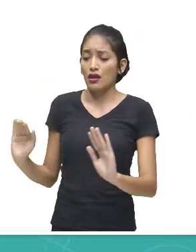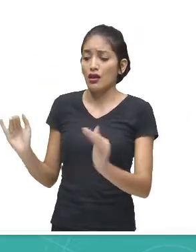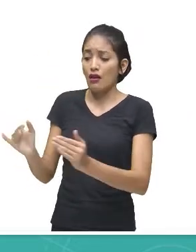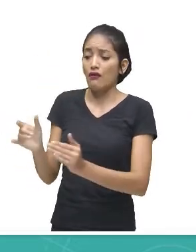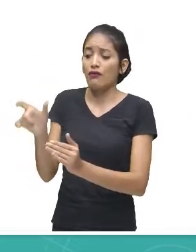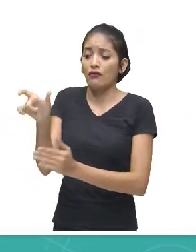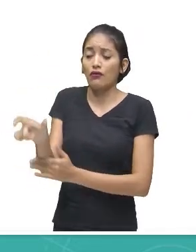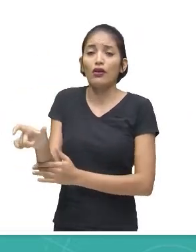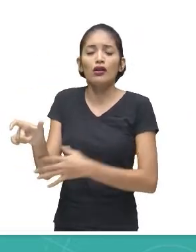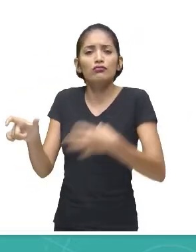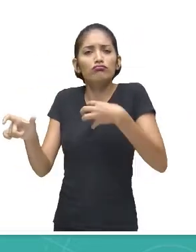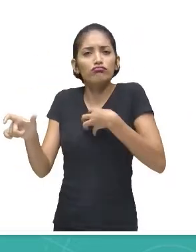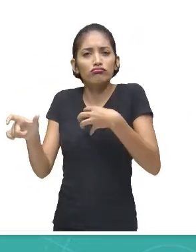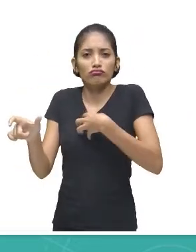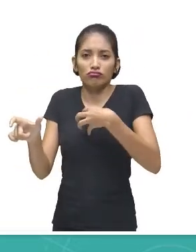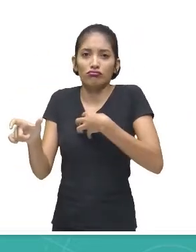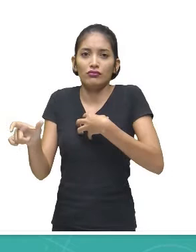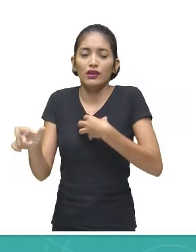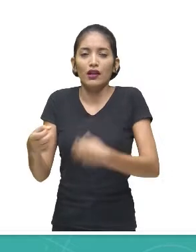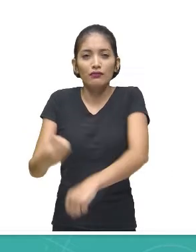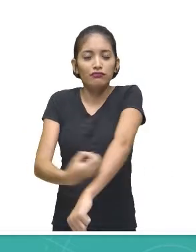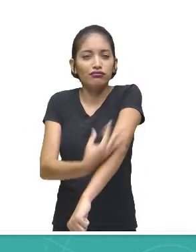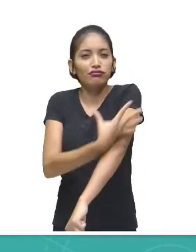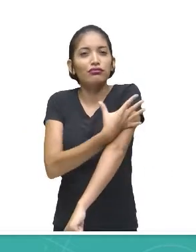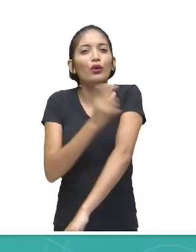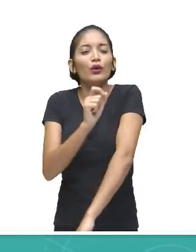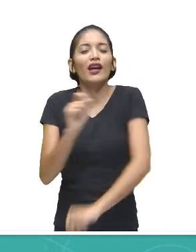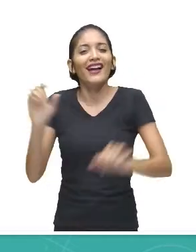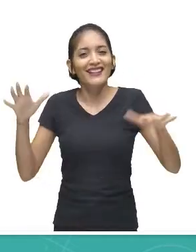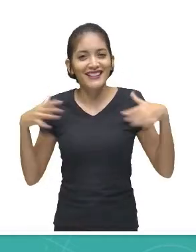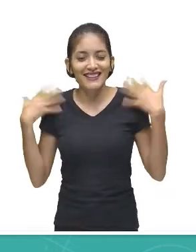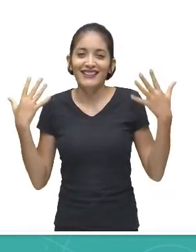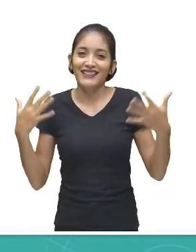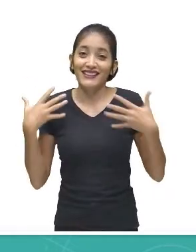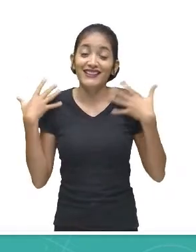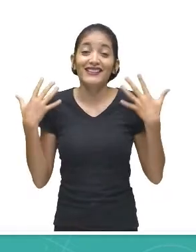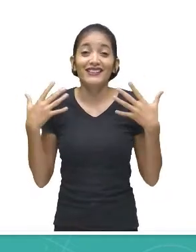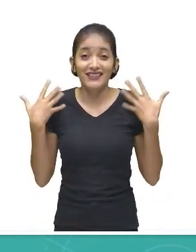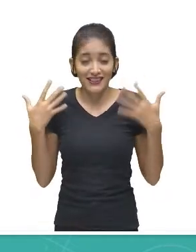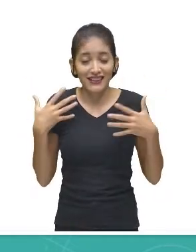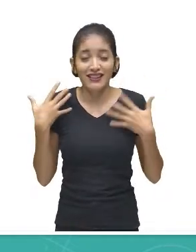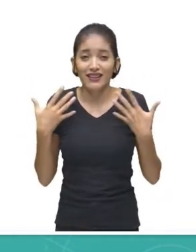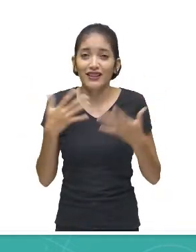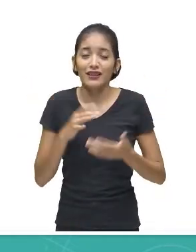a uma emoção, né? De alegria e até mesmo de